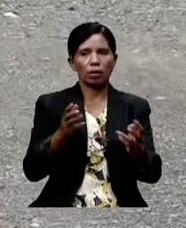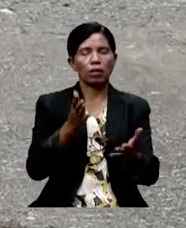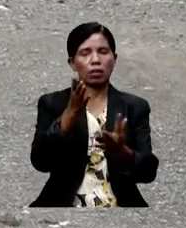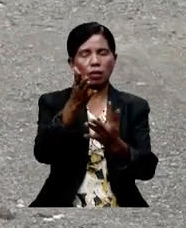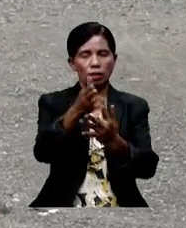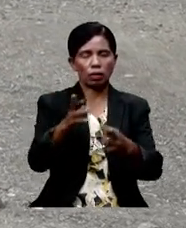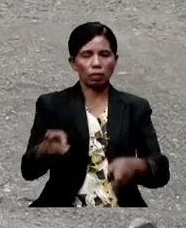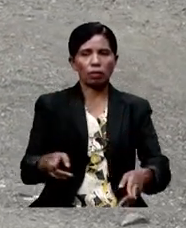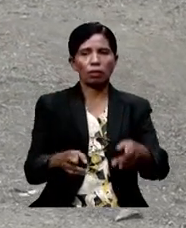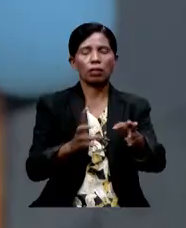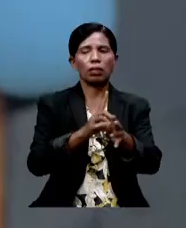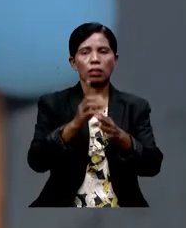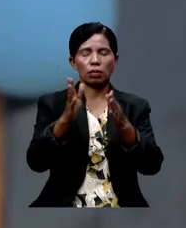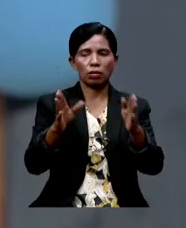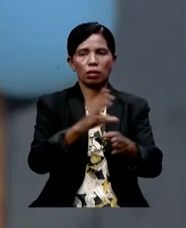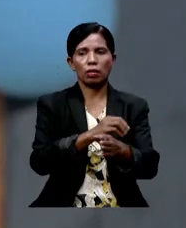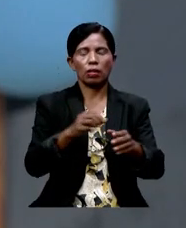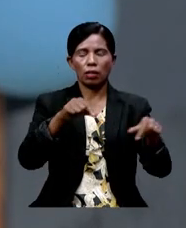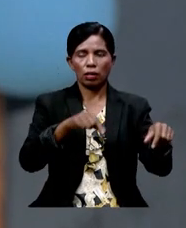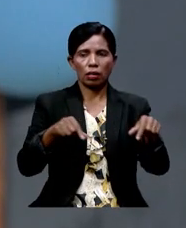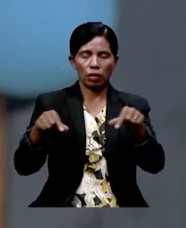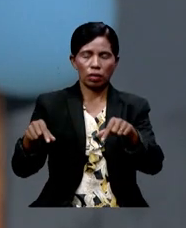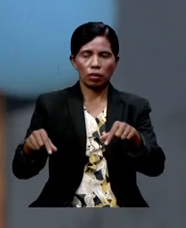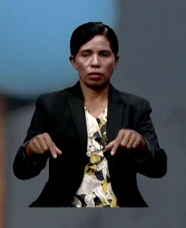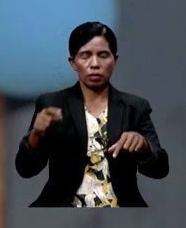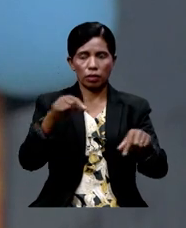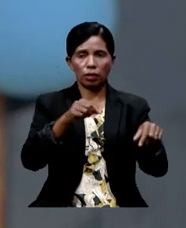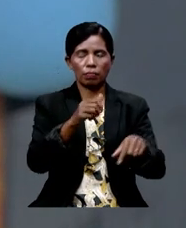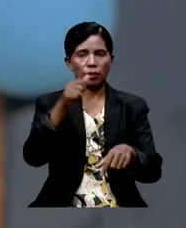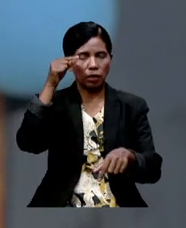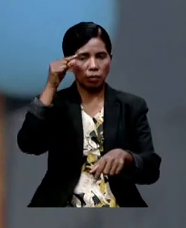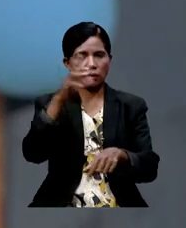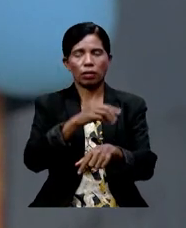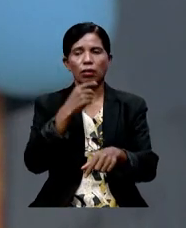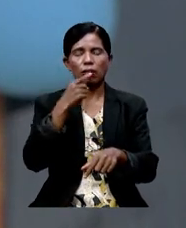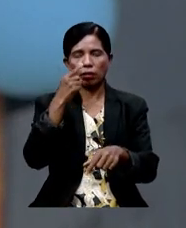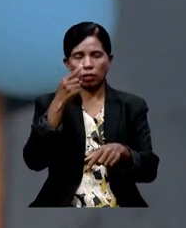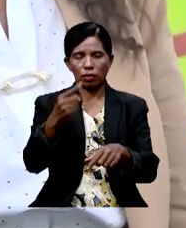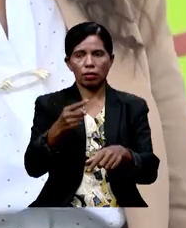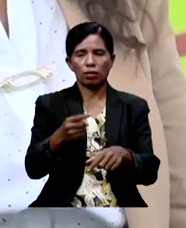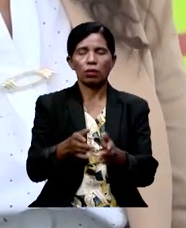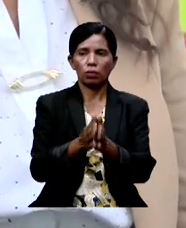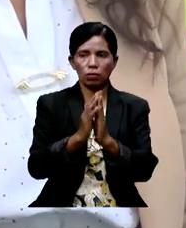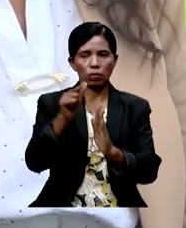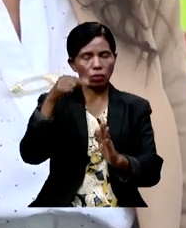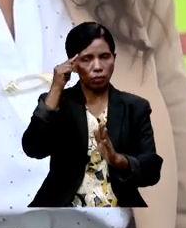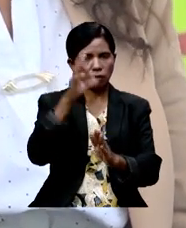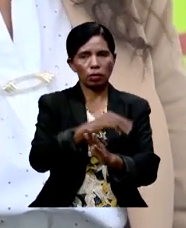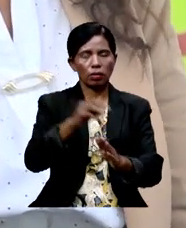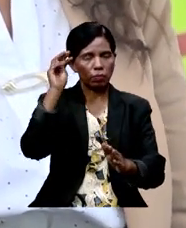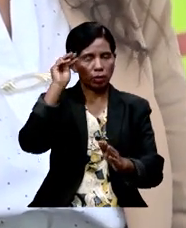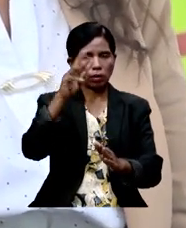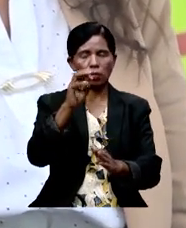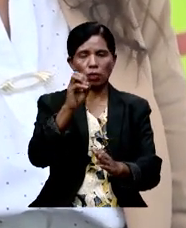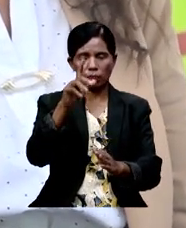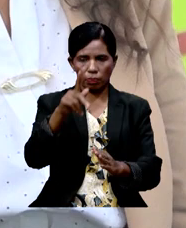ho situação ne diretor executivo associação halibro deficiência matan timor leste Gabriel Ponciano de Souza ho su governo liu ministério obras